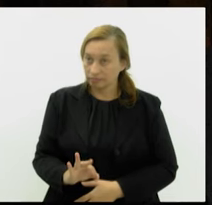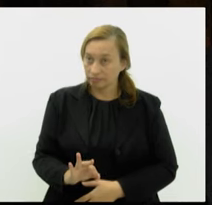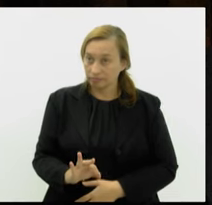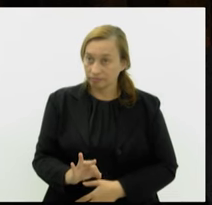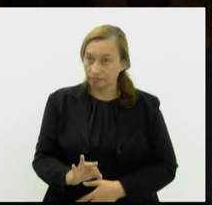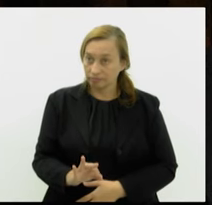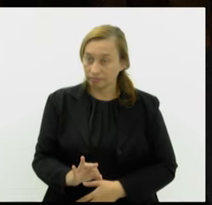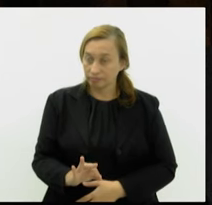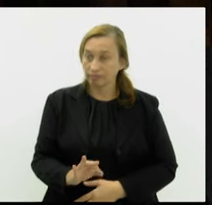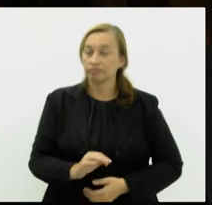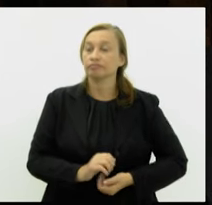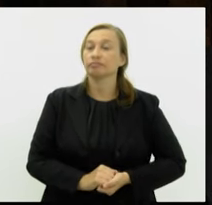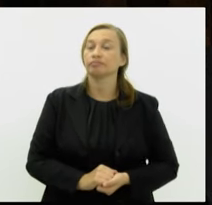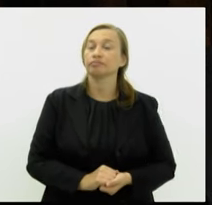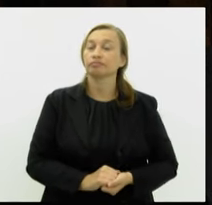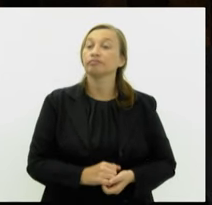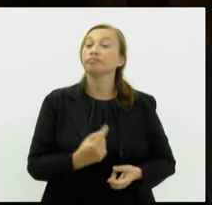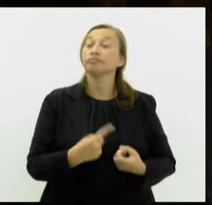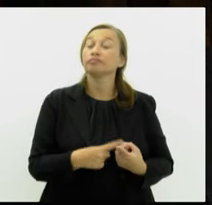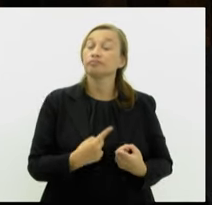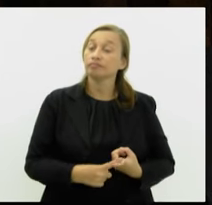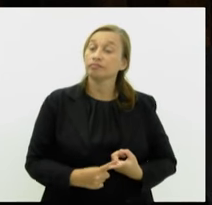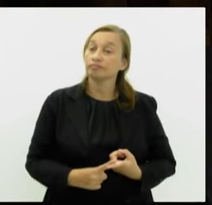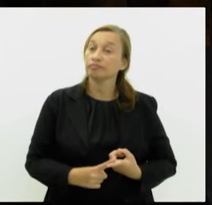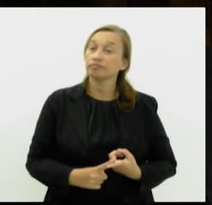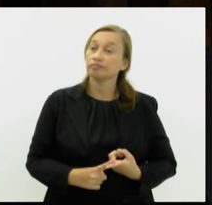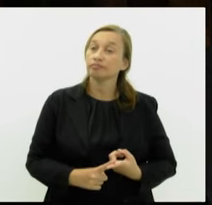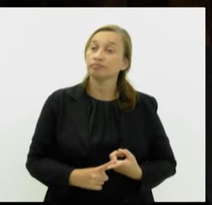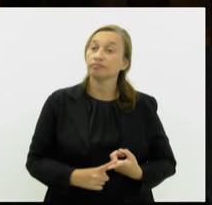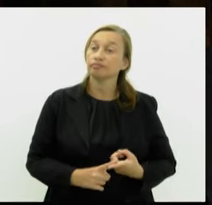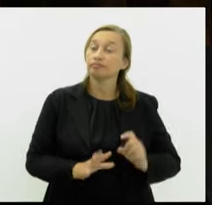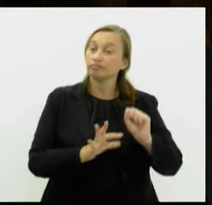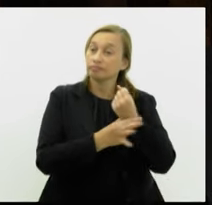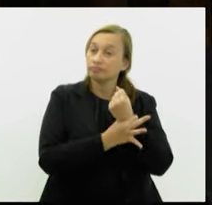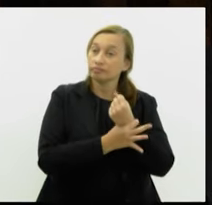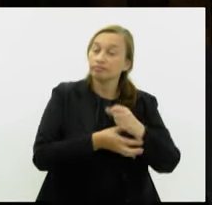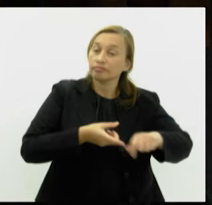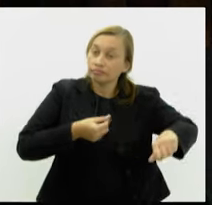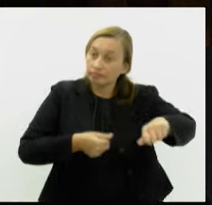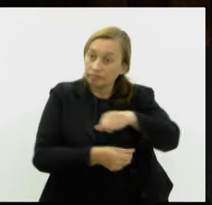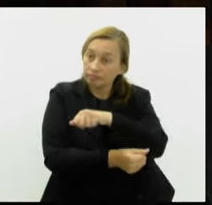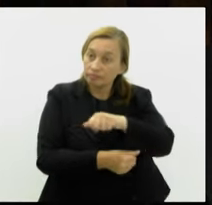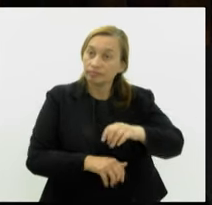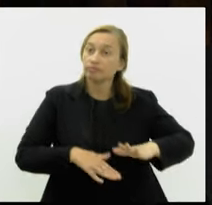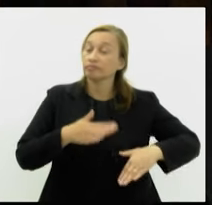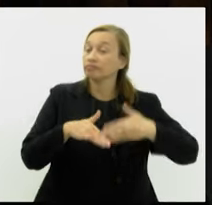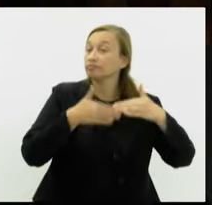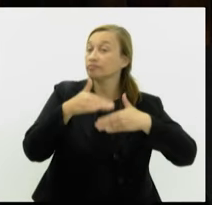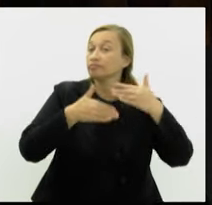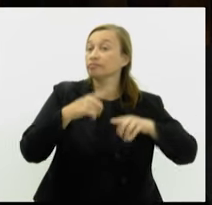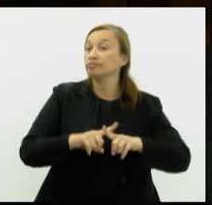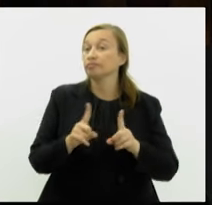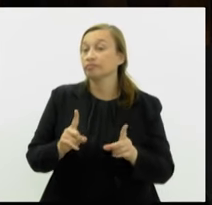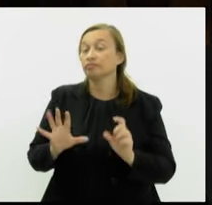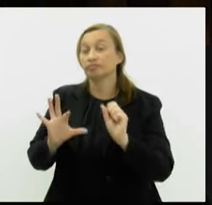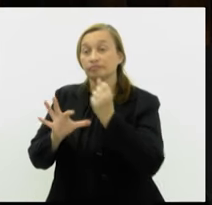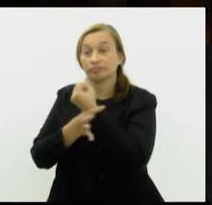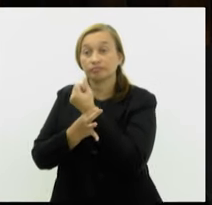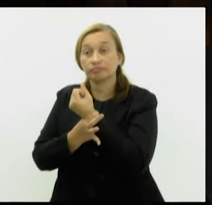receitas extraordinárias. Por quê? Porque a gente garante investimento para o desenvolvimento, mas garante